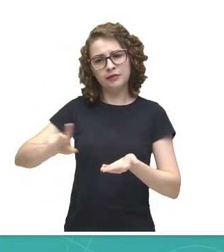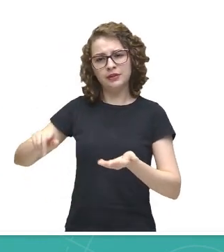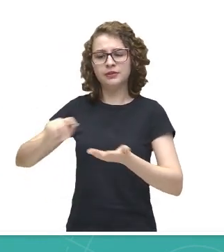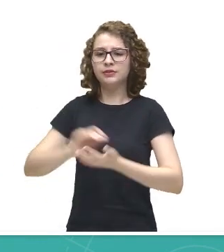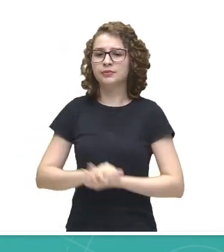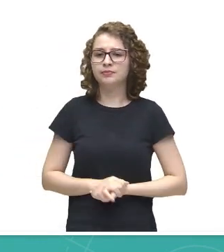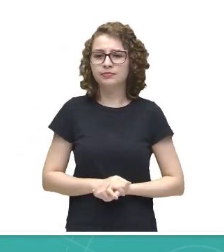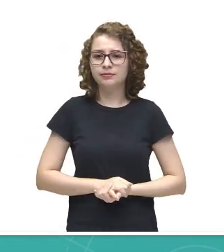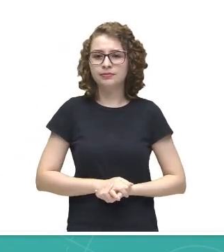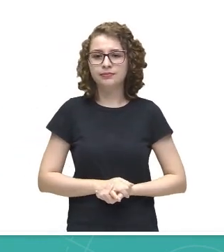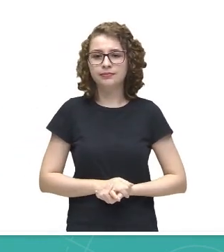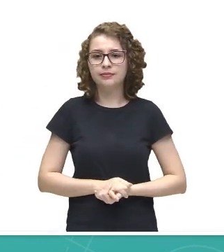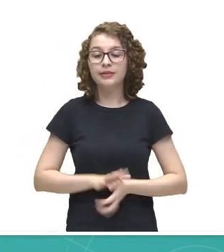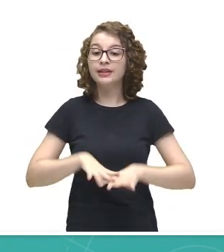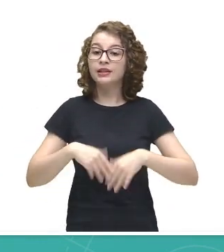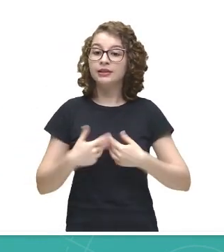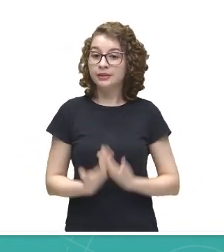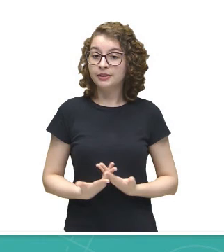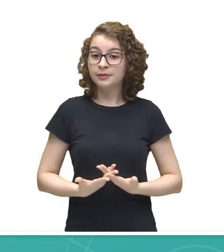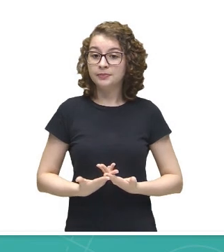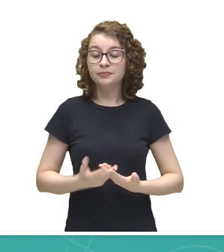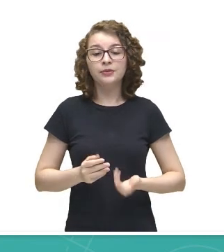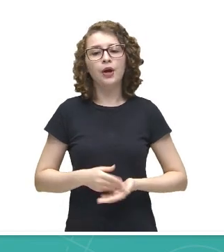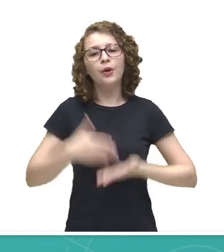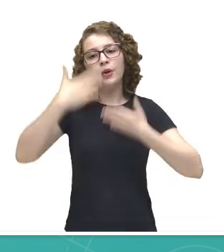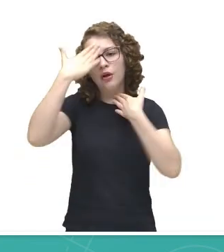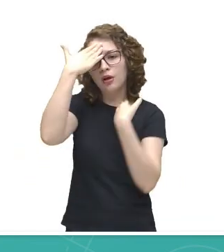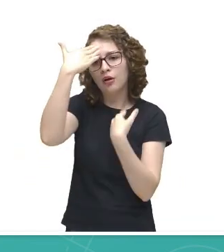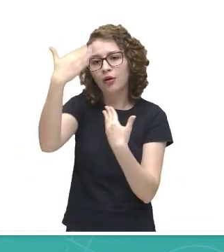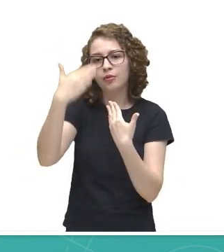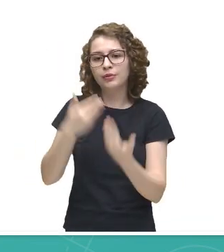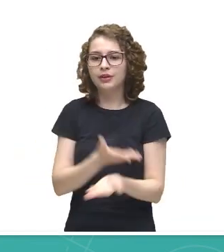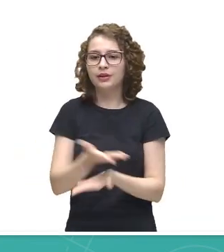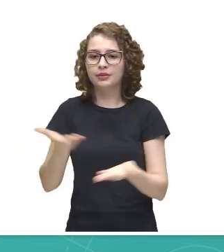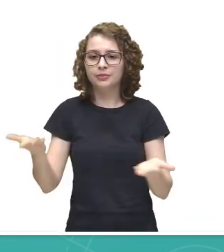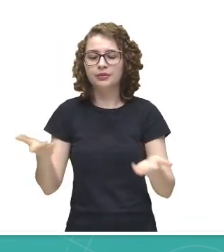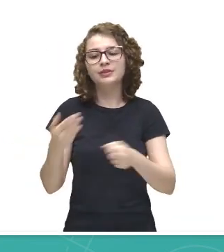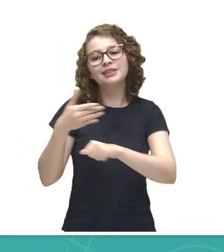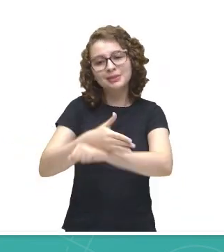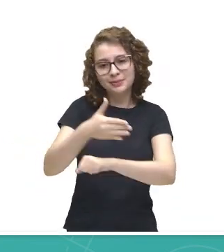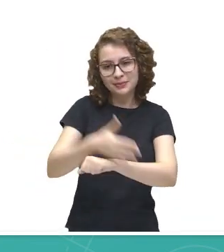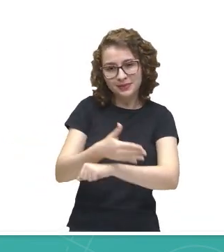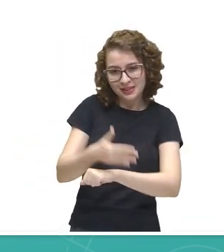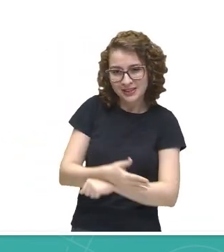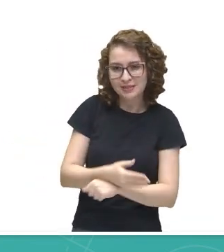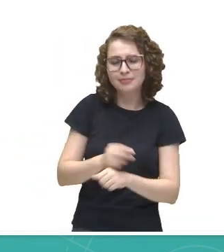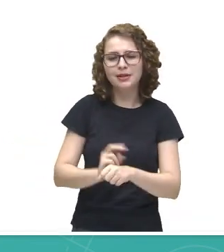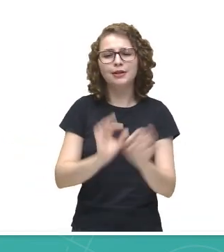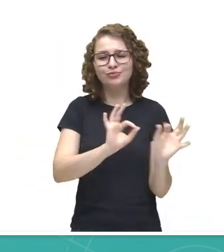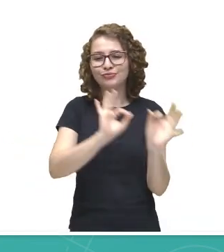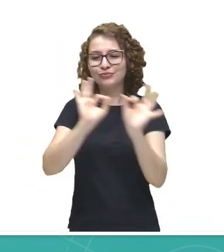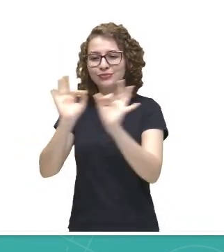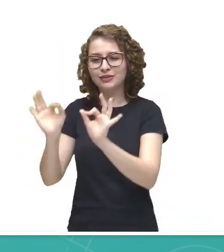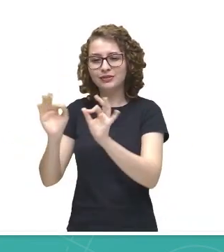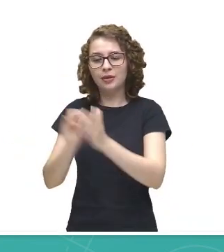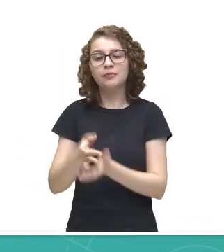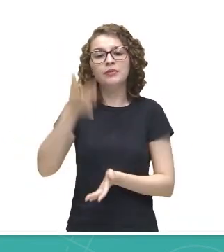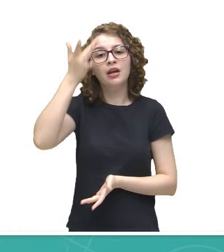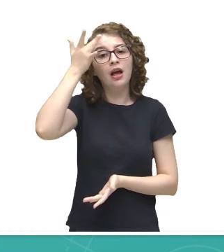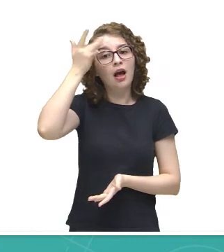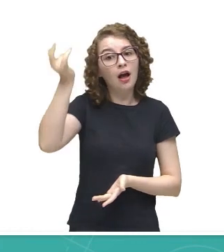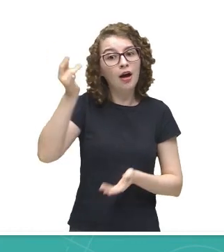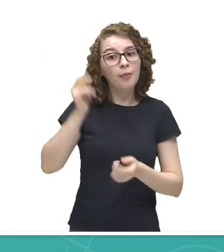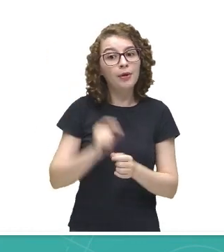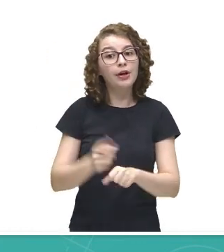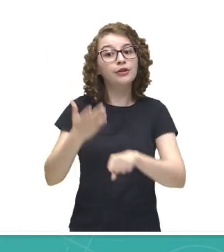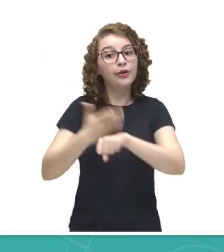certo? Muito bem, então muito obrigada pela participação de todos vocês. Amanhã eu espero vocês no